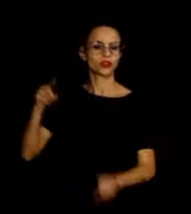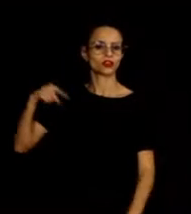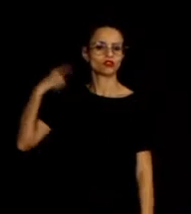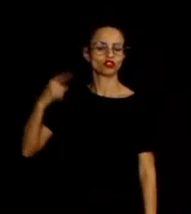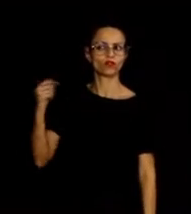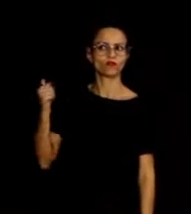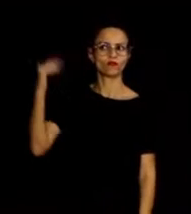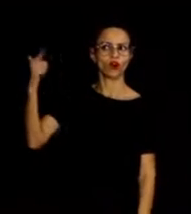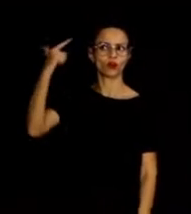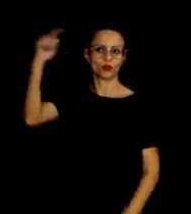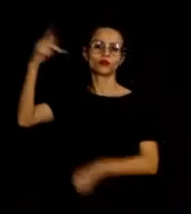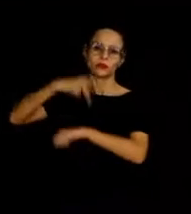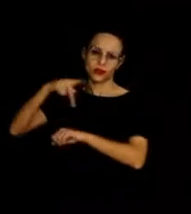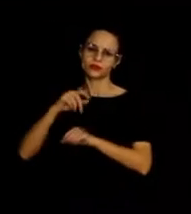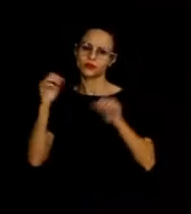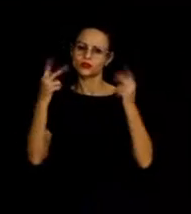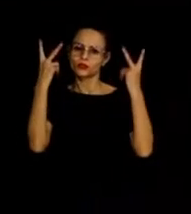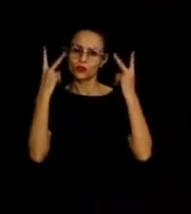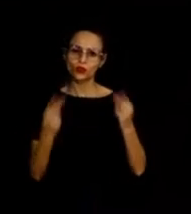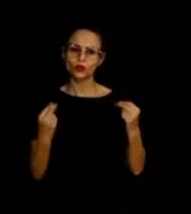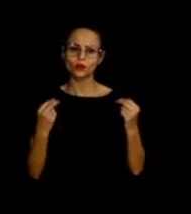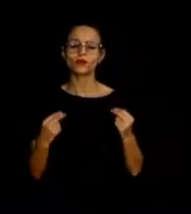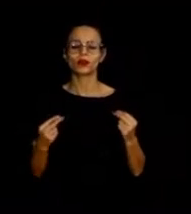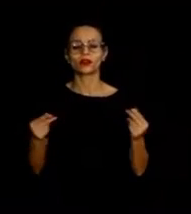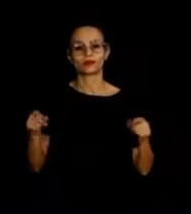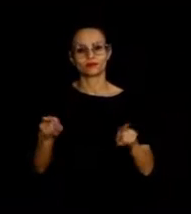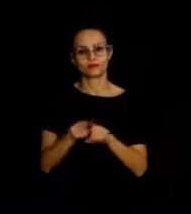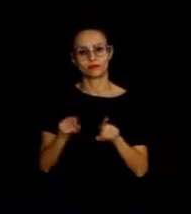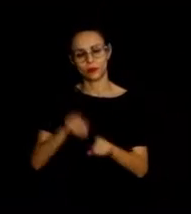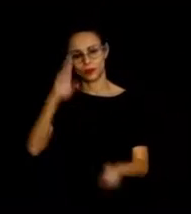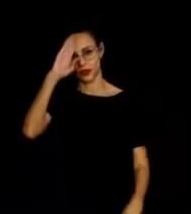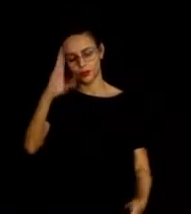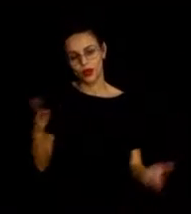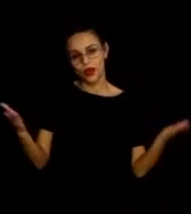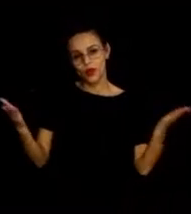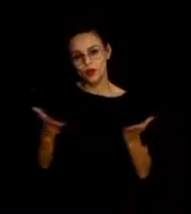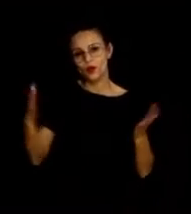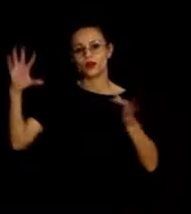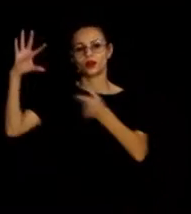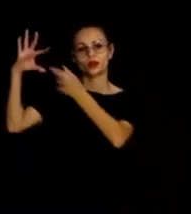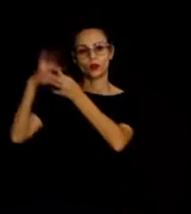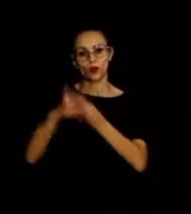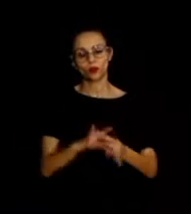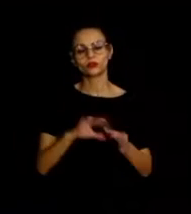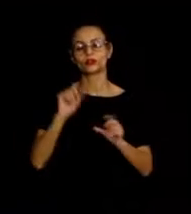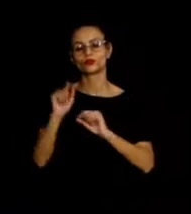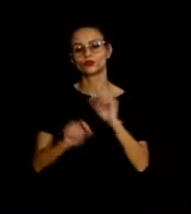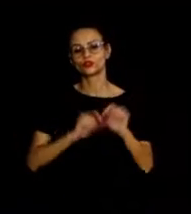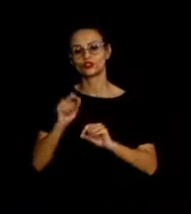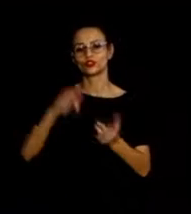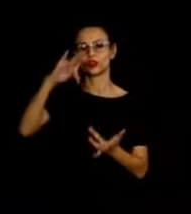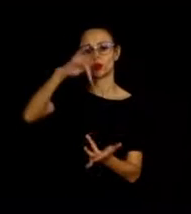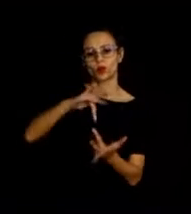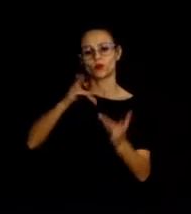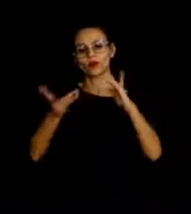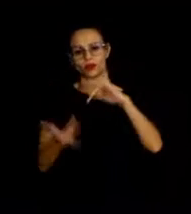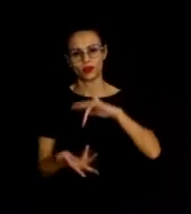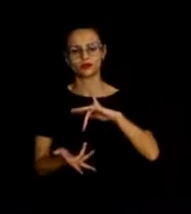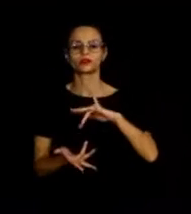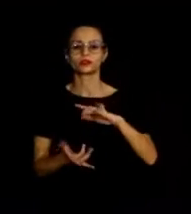estrangeiro naturalmente sobre modo agora né num contexto de globalização